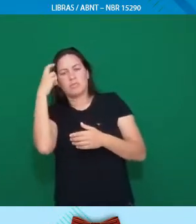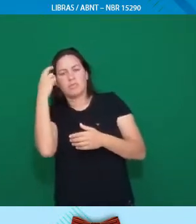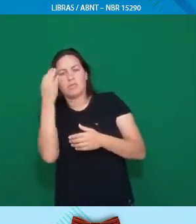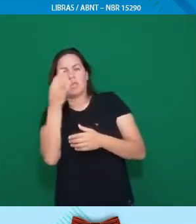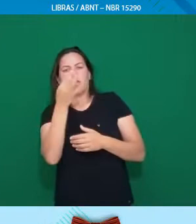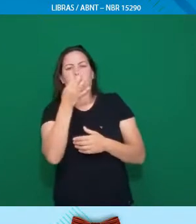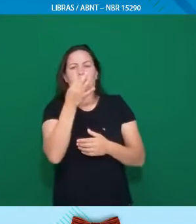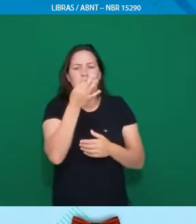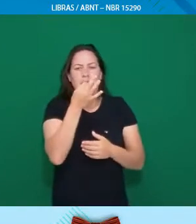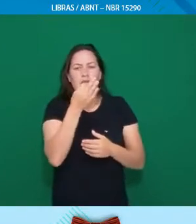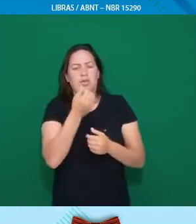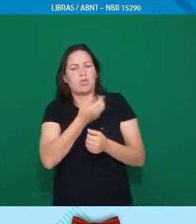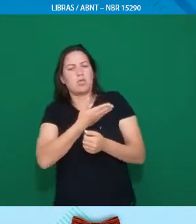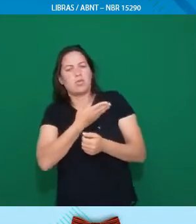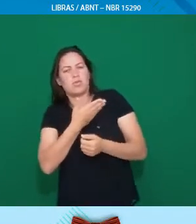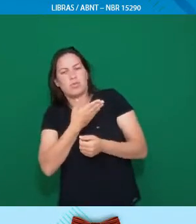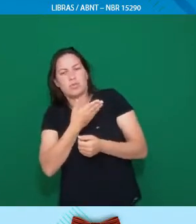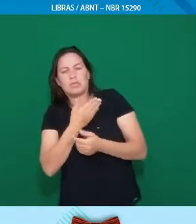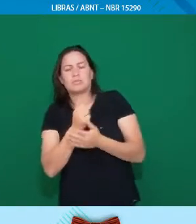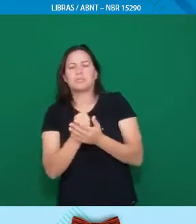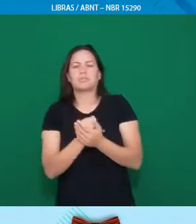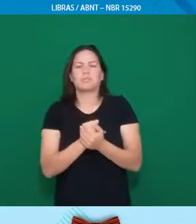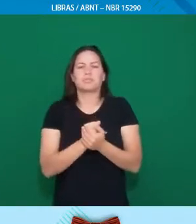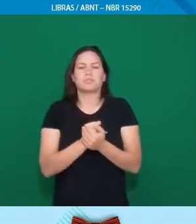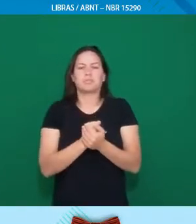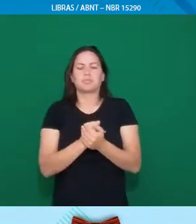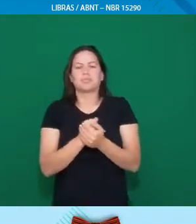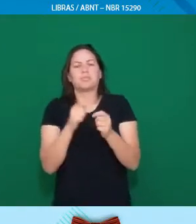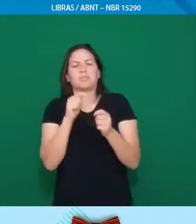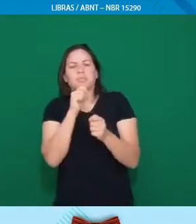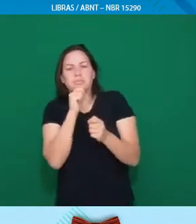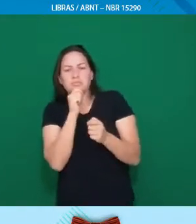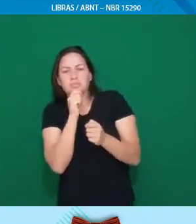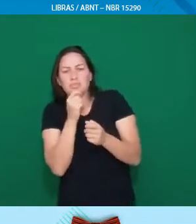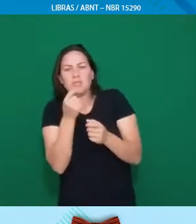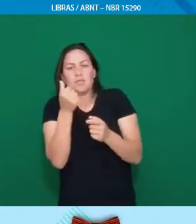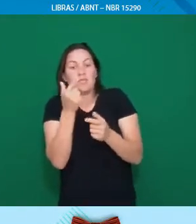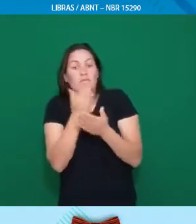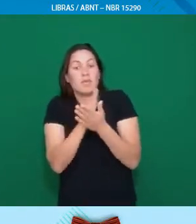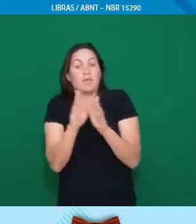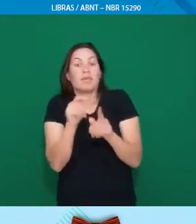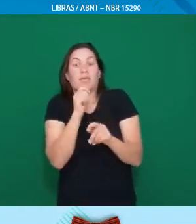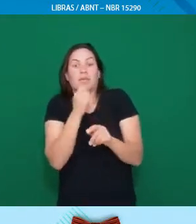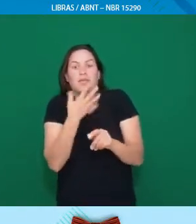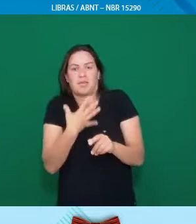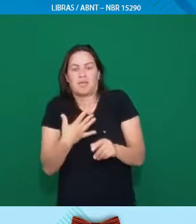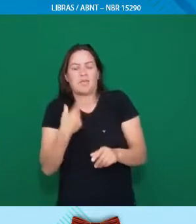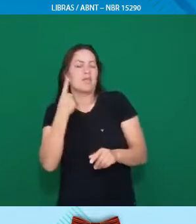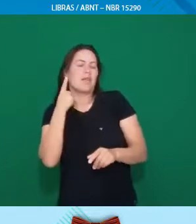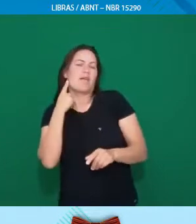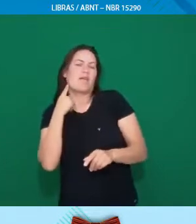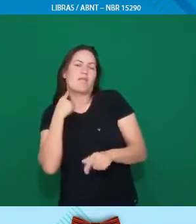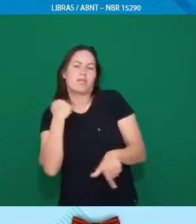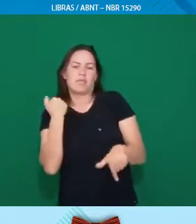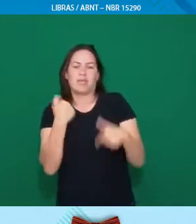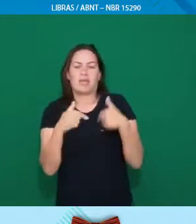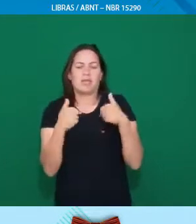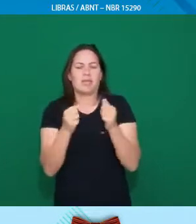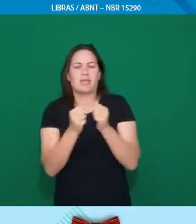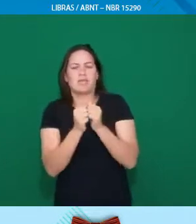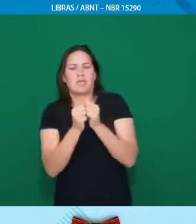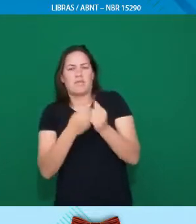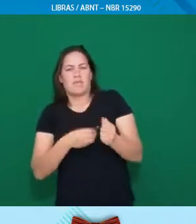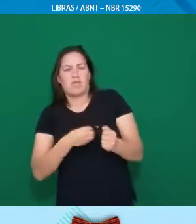sonhos ideias propostas nos colegas acompanharam né e eu estou terminando o ano da mesma maneira né com muita vontade de fazer